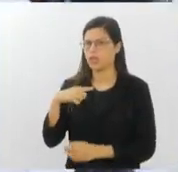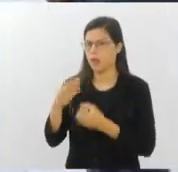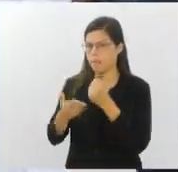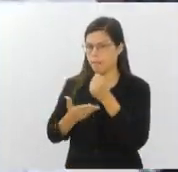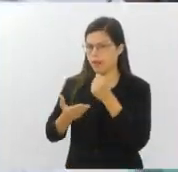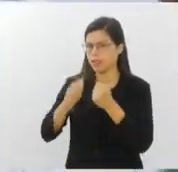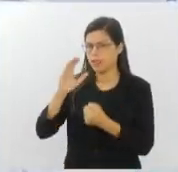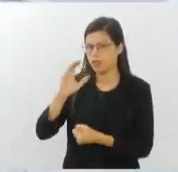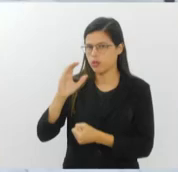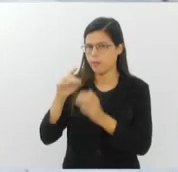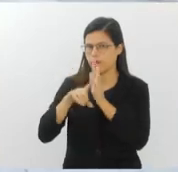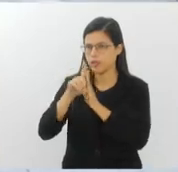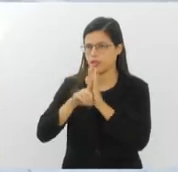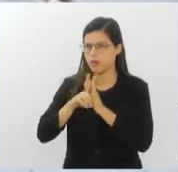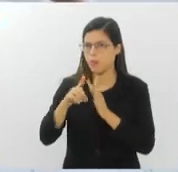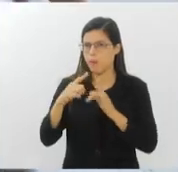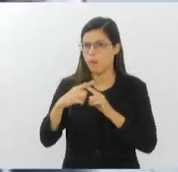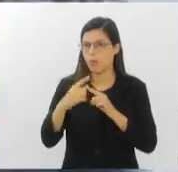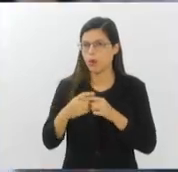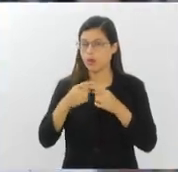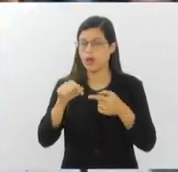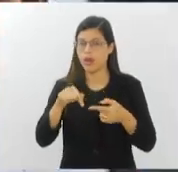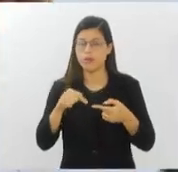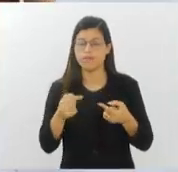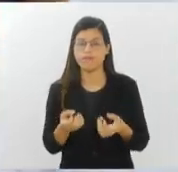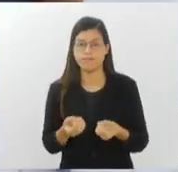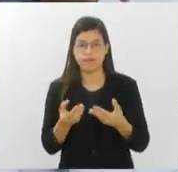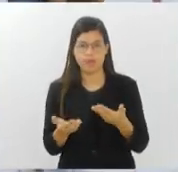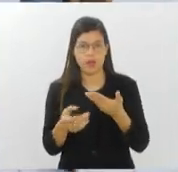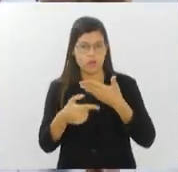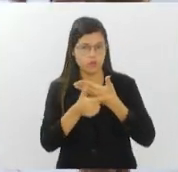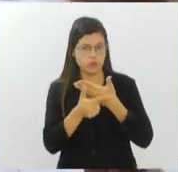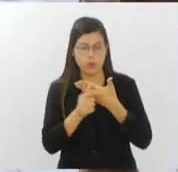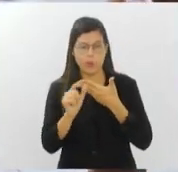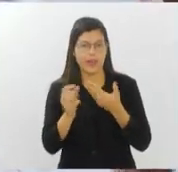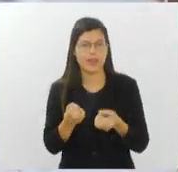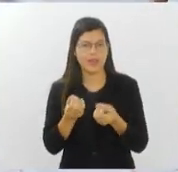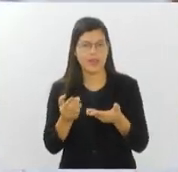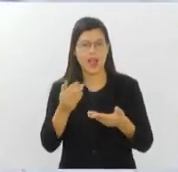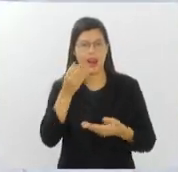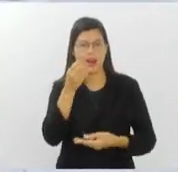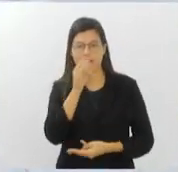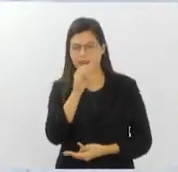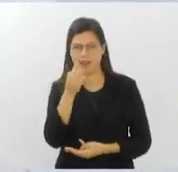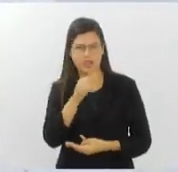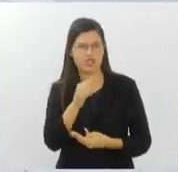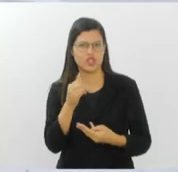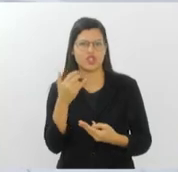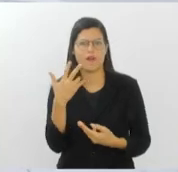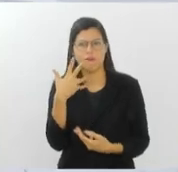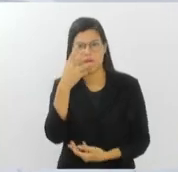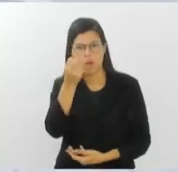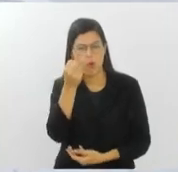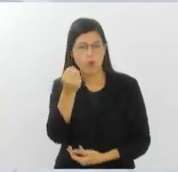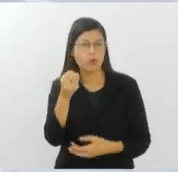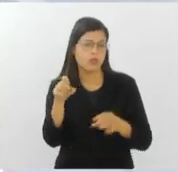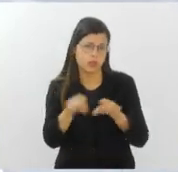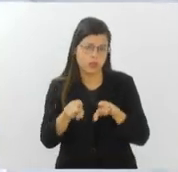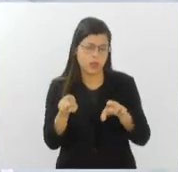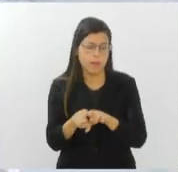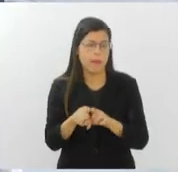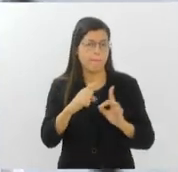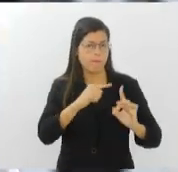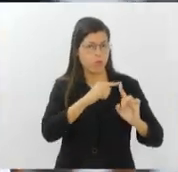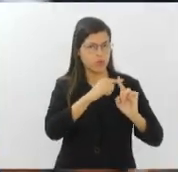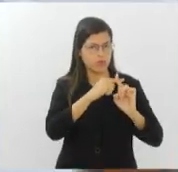ela tem a função de gerar energia, né, energia para o músculo. Então seria um benefício também para o cérebro. A